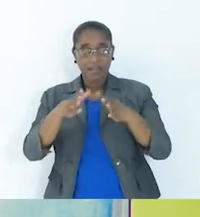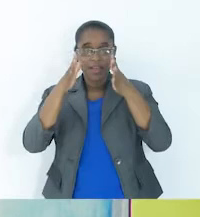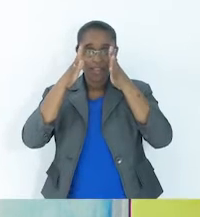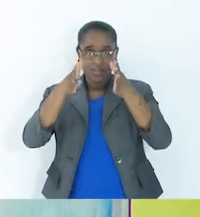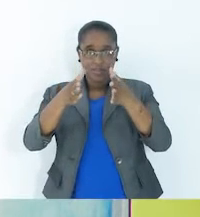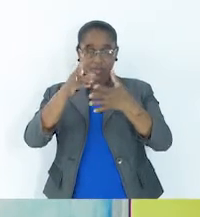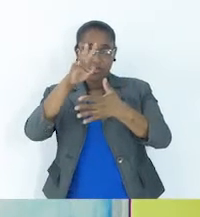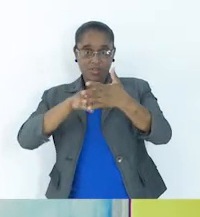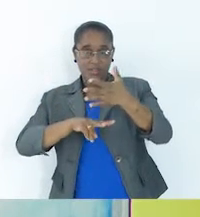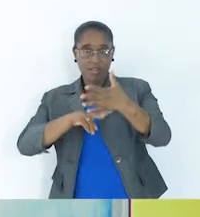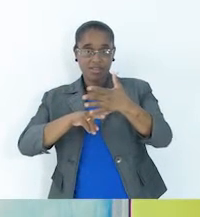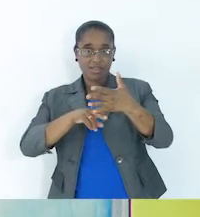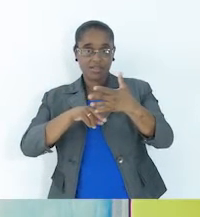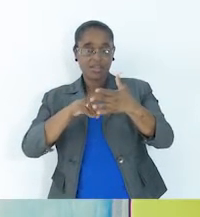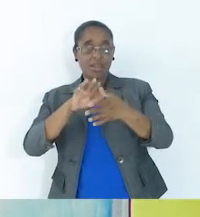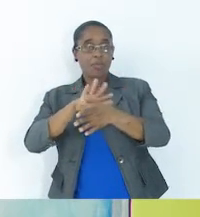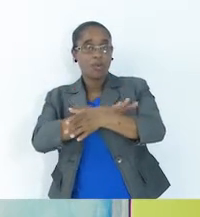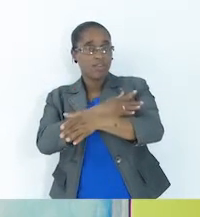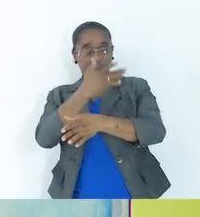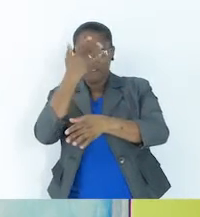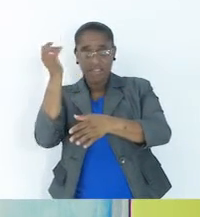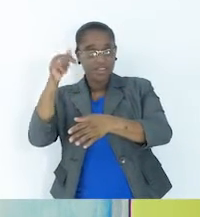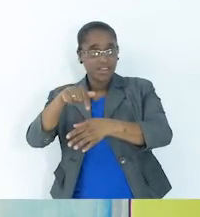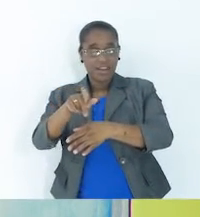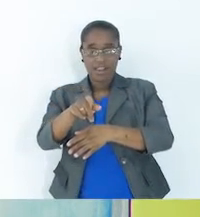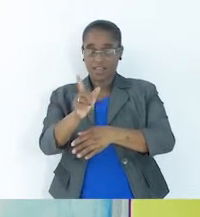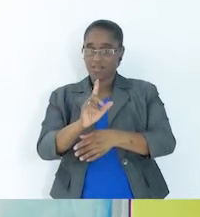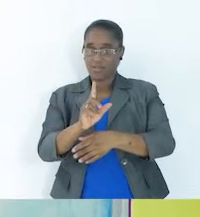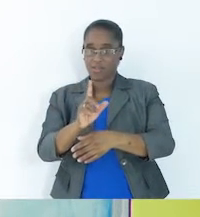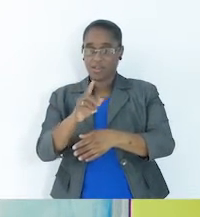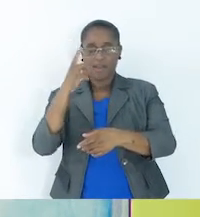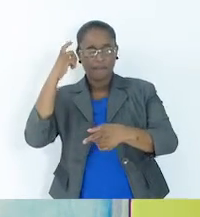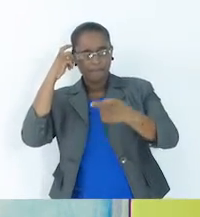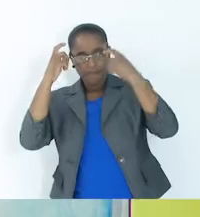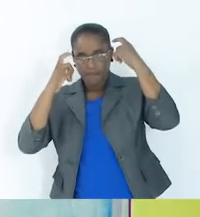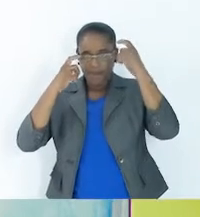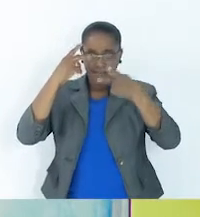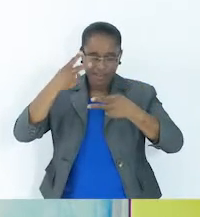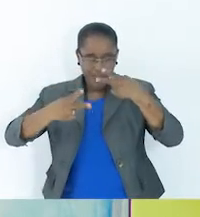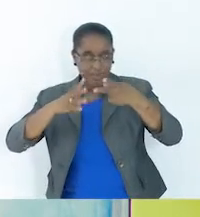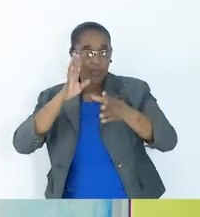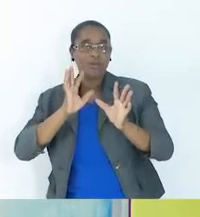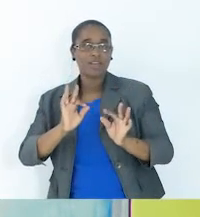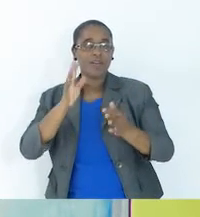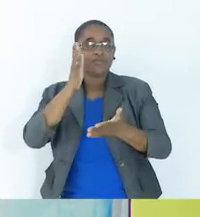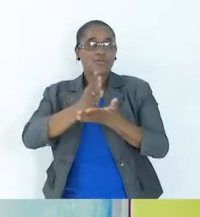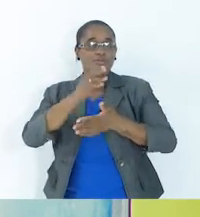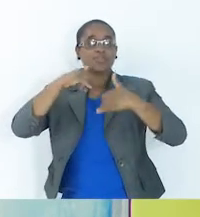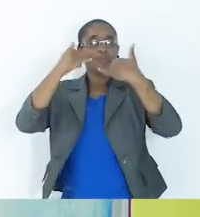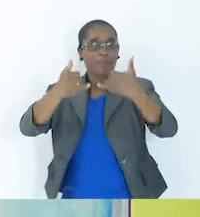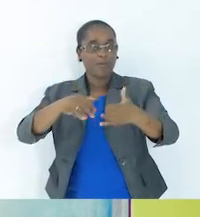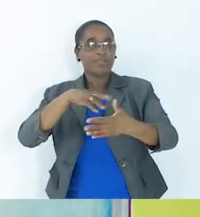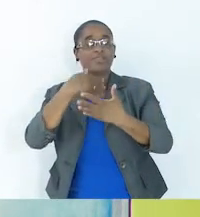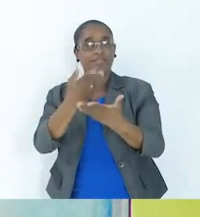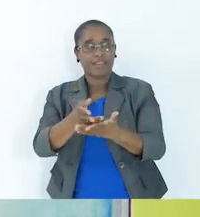é poético, não é fácil de lá chegar. Por isso, reflita, analisa com cuidado e só depois dá a resposta,